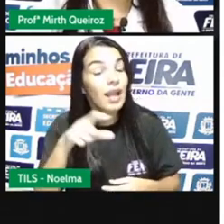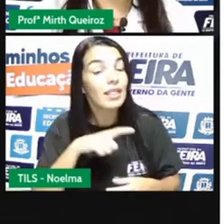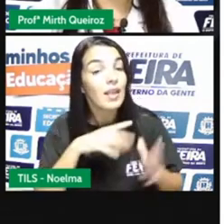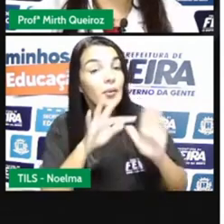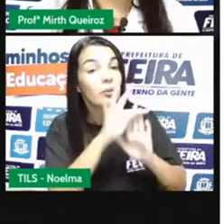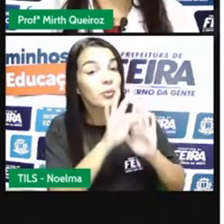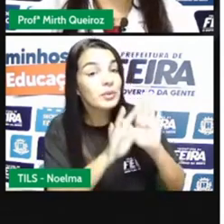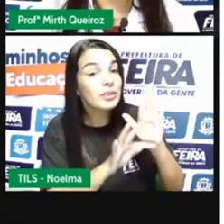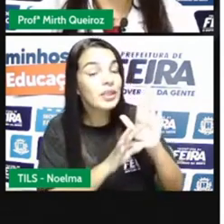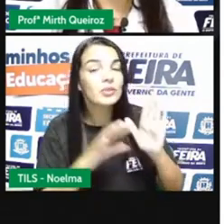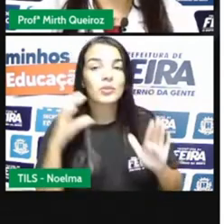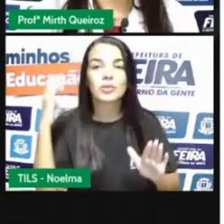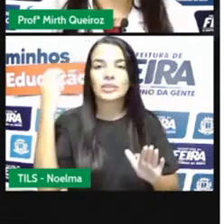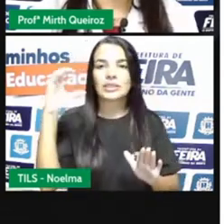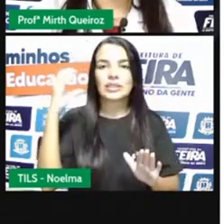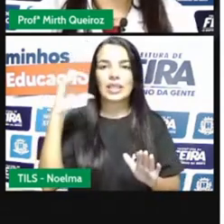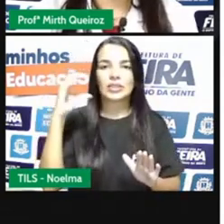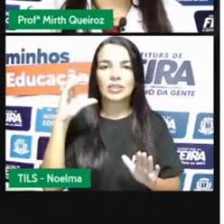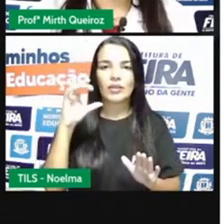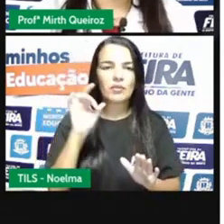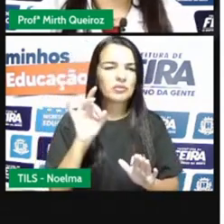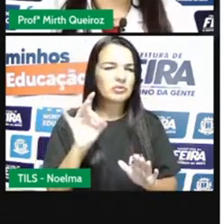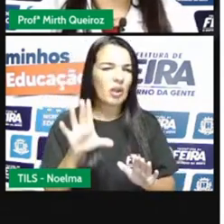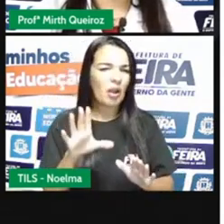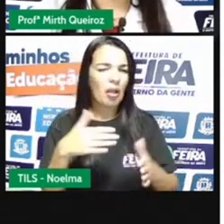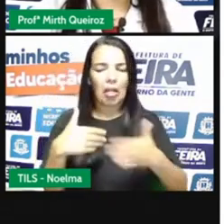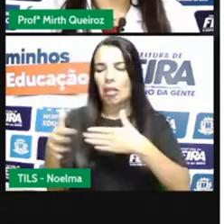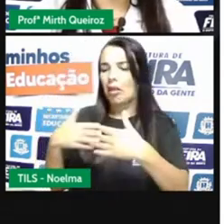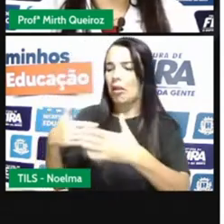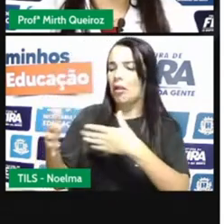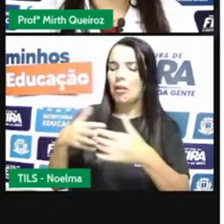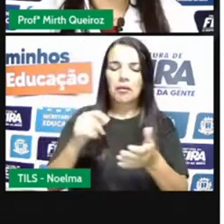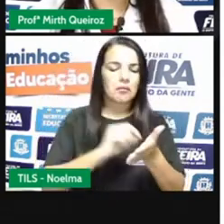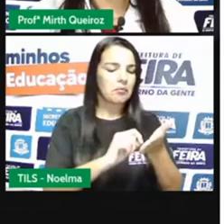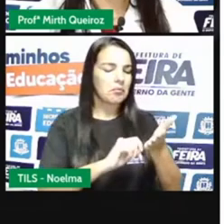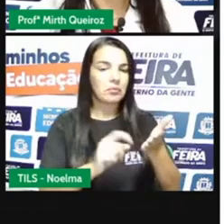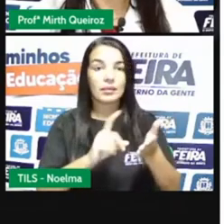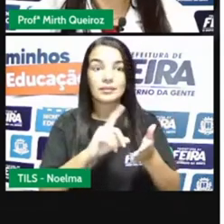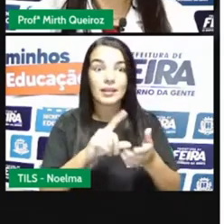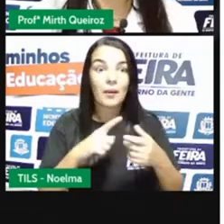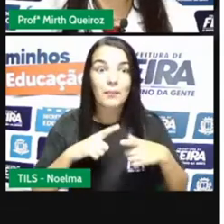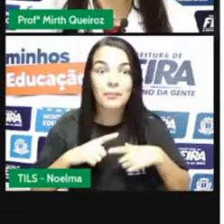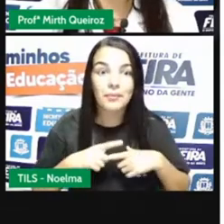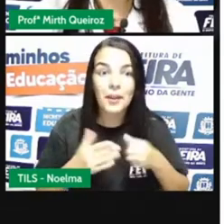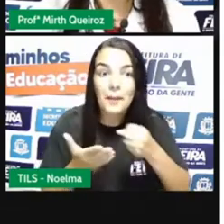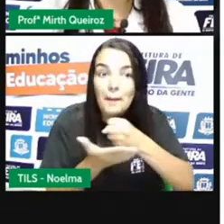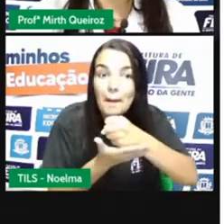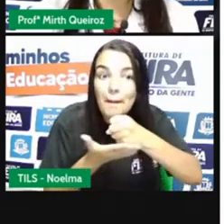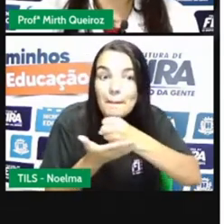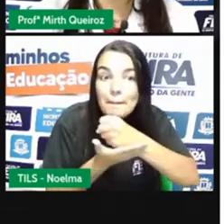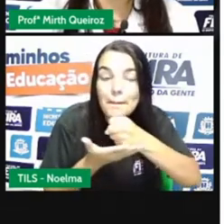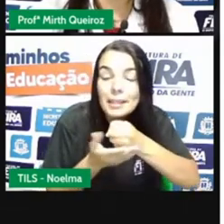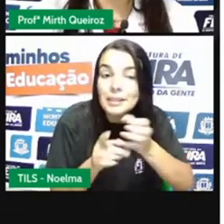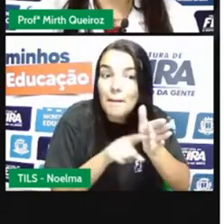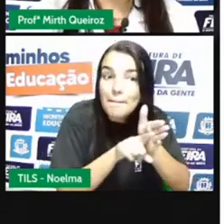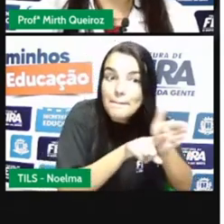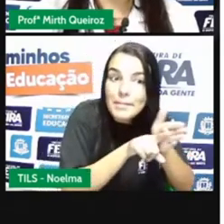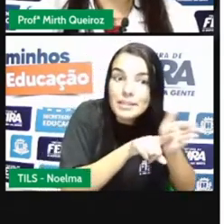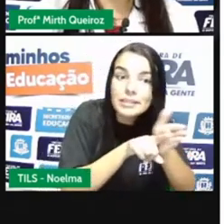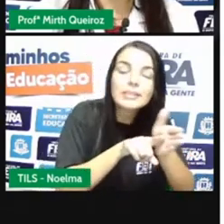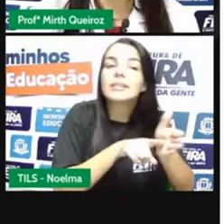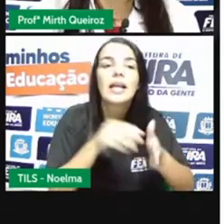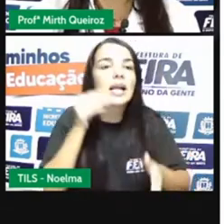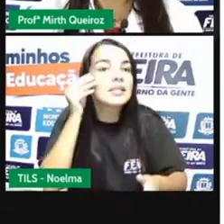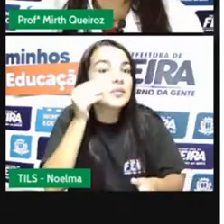texto científico não é algo feito aleatório, é algo feito com base em pesquisas e em experimentos, né?